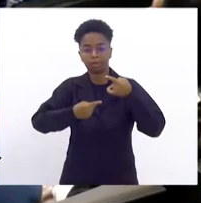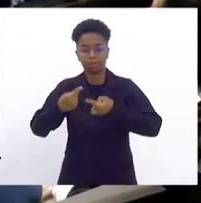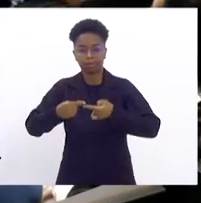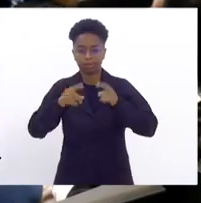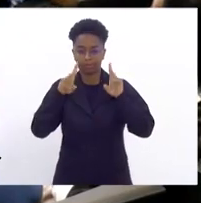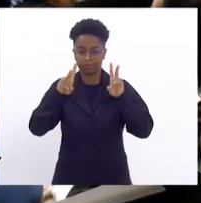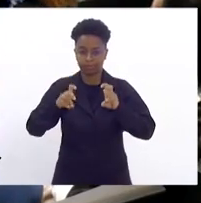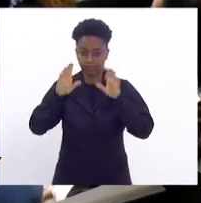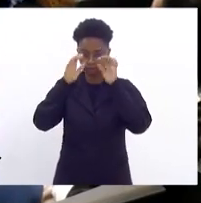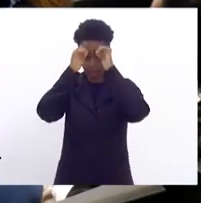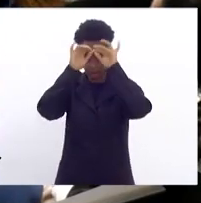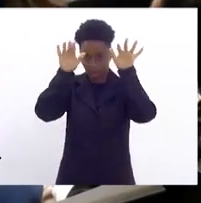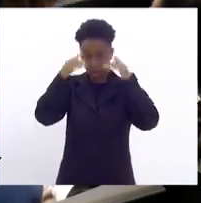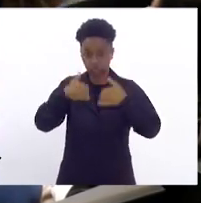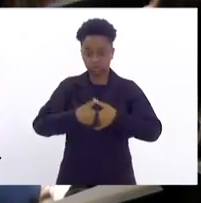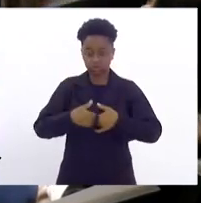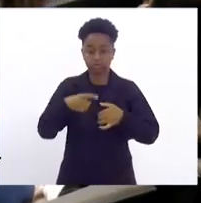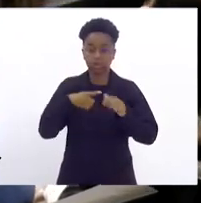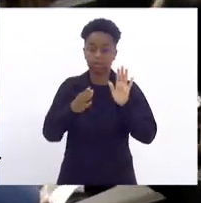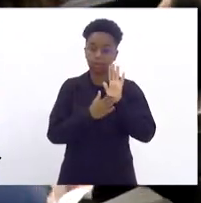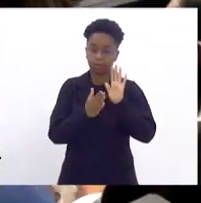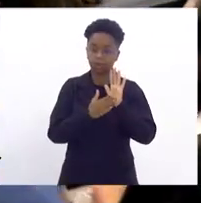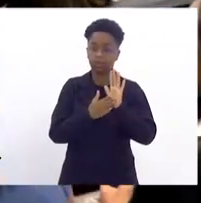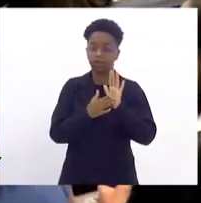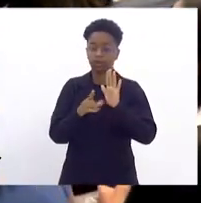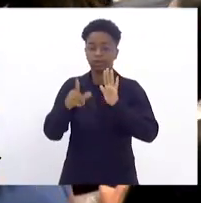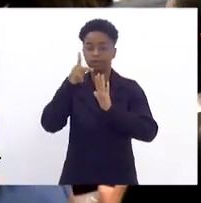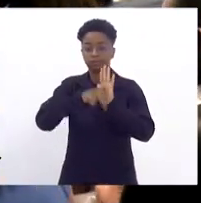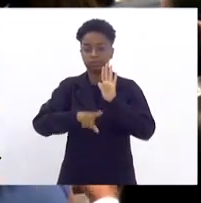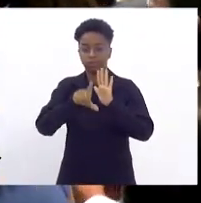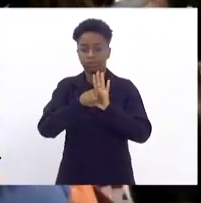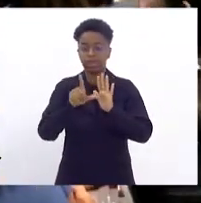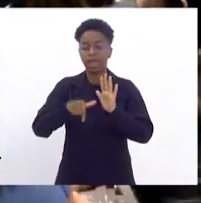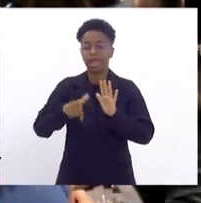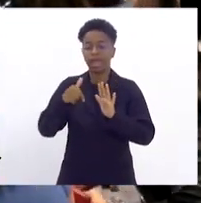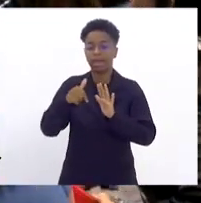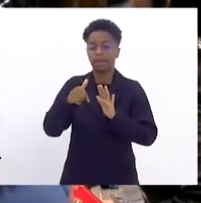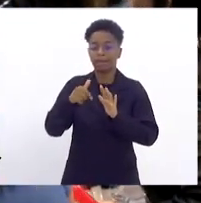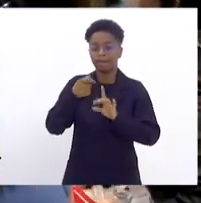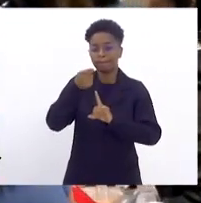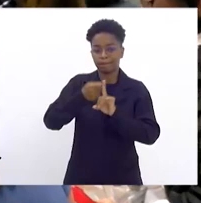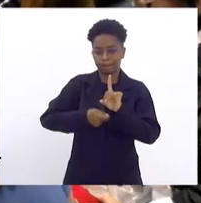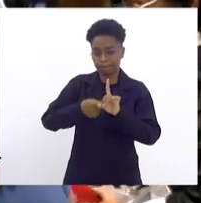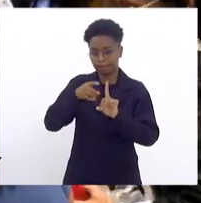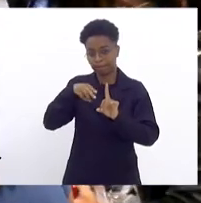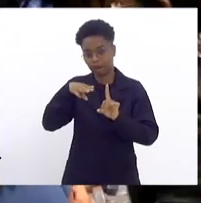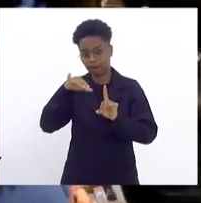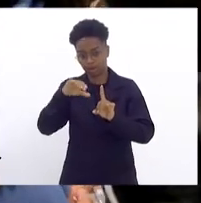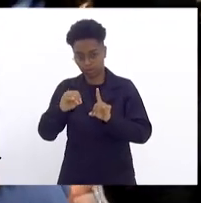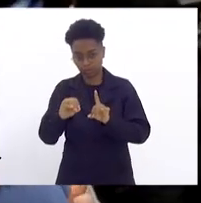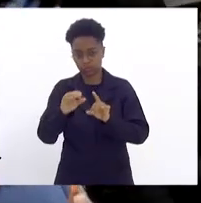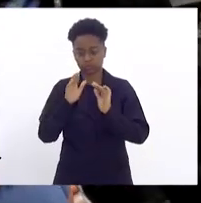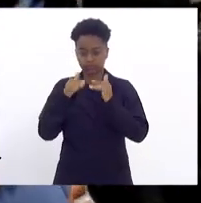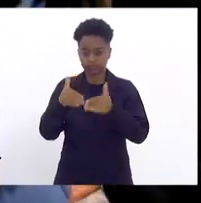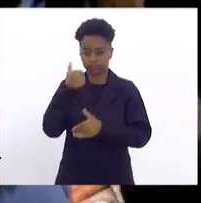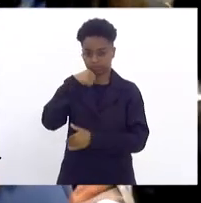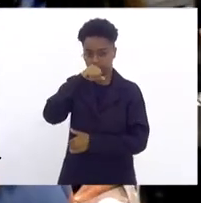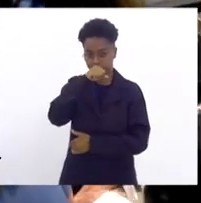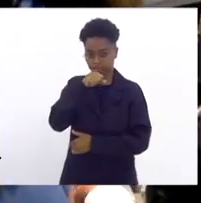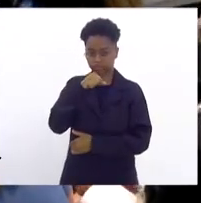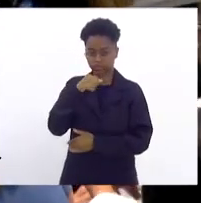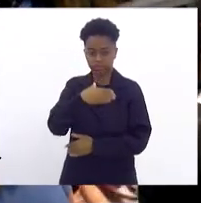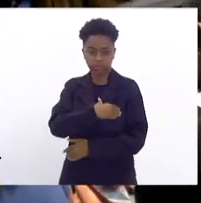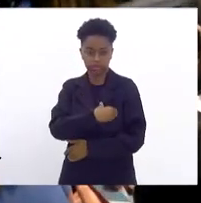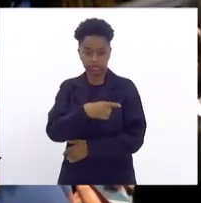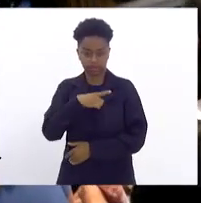propôs para o mês de maio ser o mês das mães é típicas eu tenho uma reunião agora às 13 horas com essa